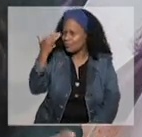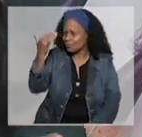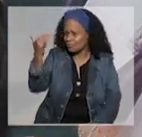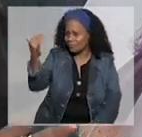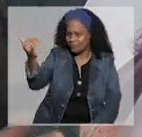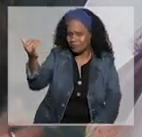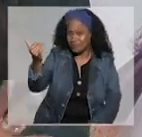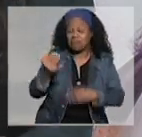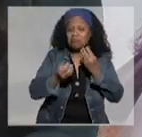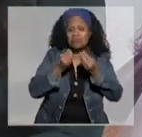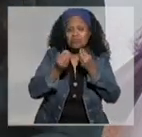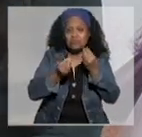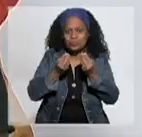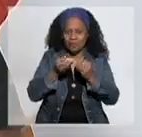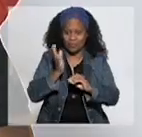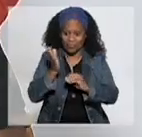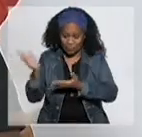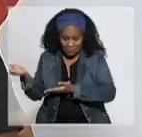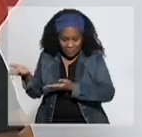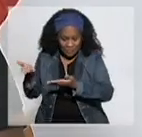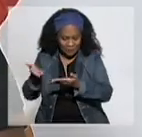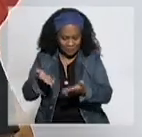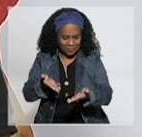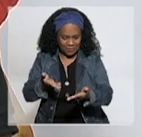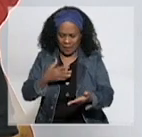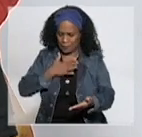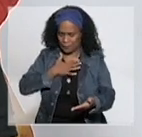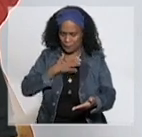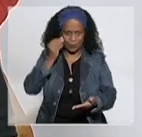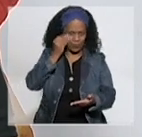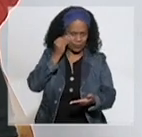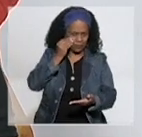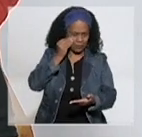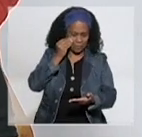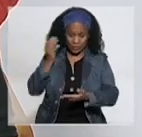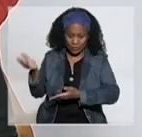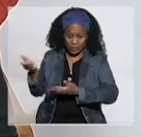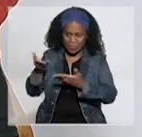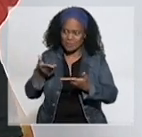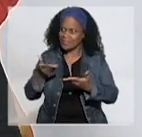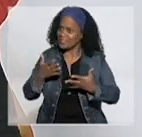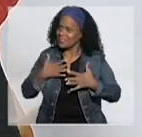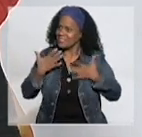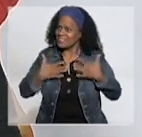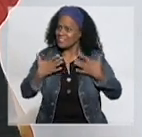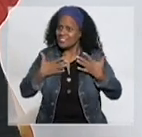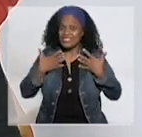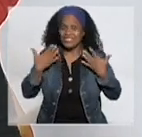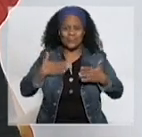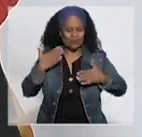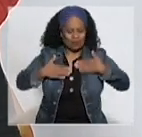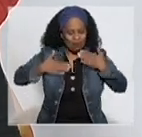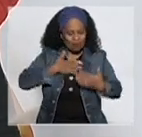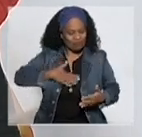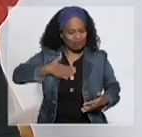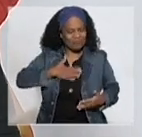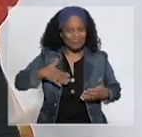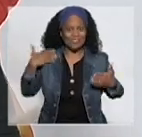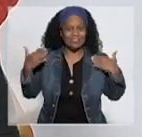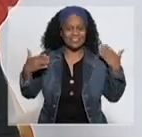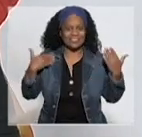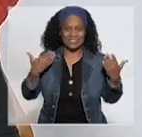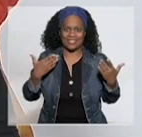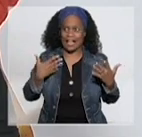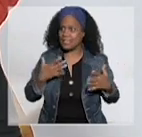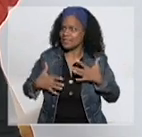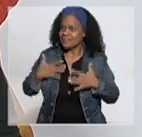vendo os instrumentos? Como é que é? Não, eles já chegam, pelo menos a minha experiência foi assim, eles chegam muito empolgados, assim, e empolgados